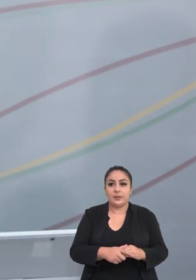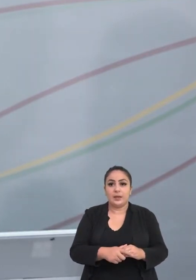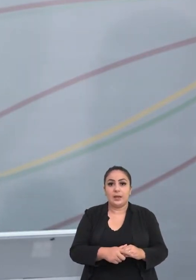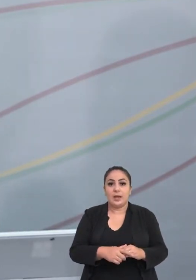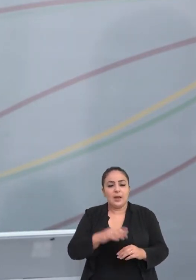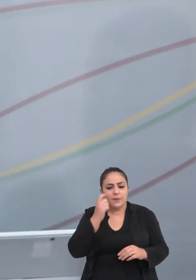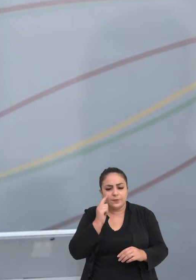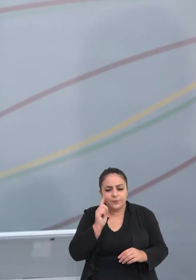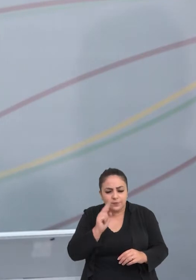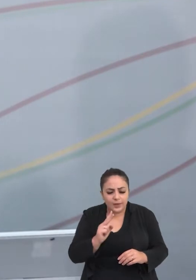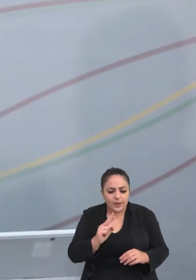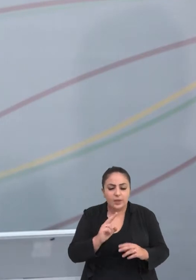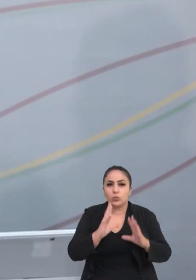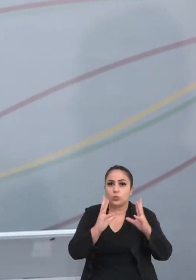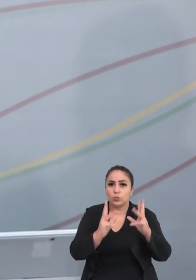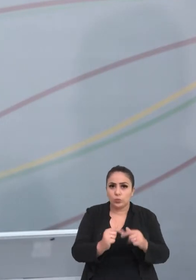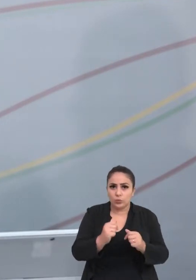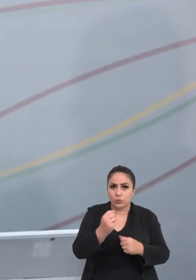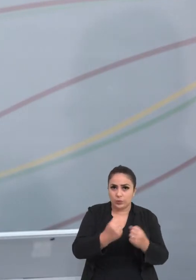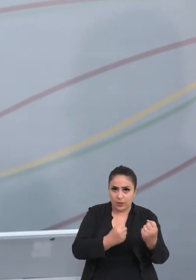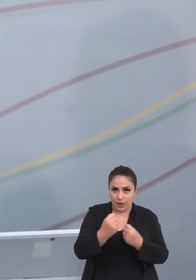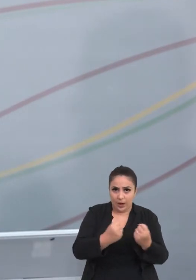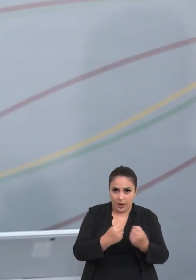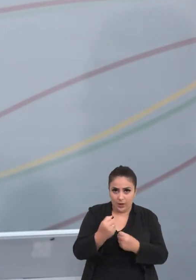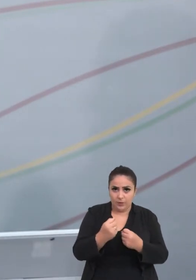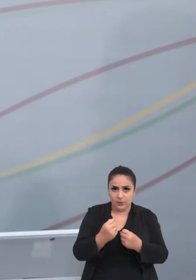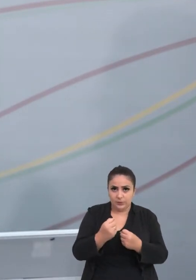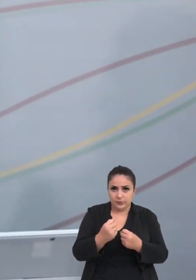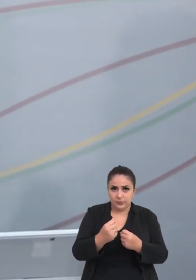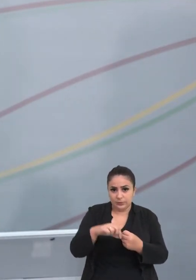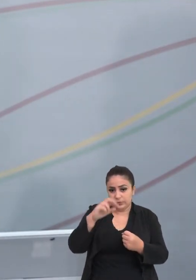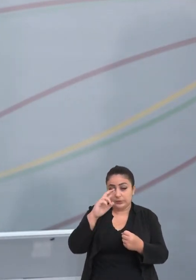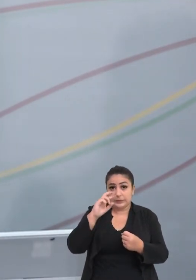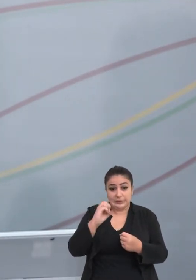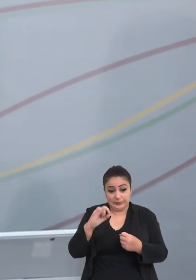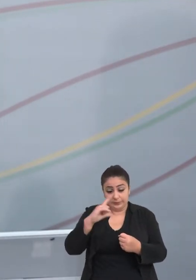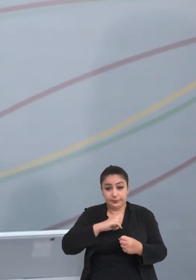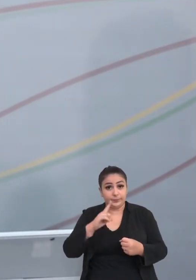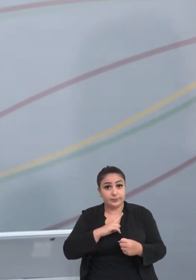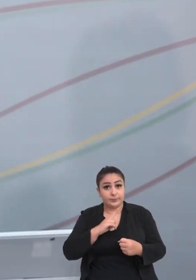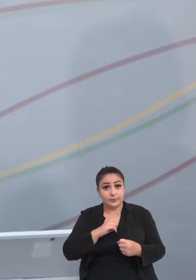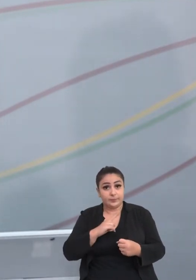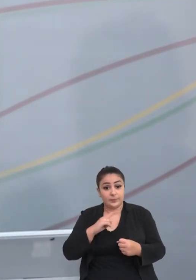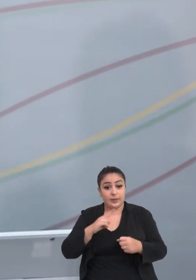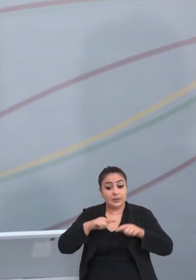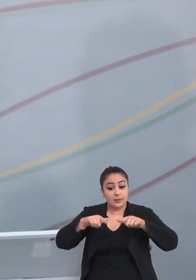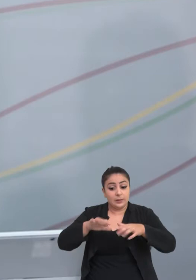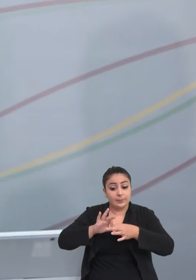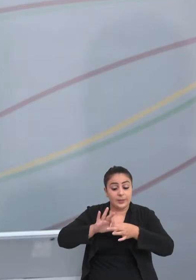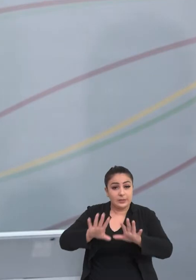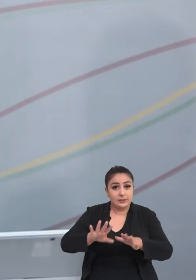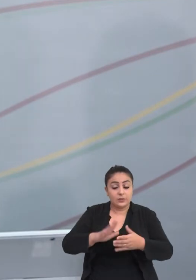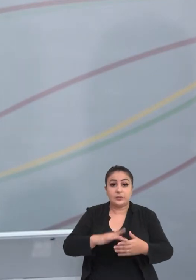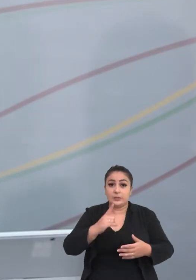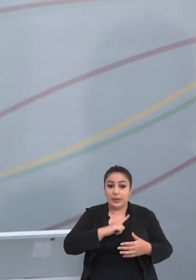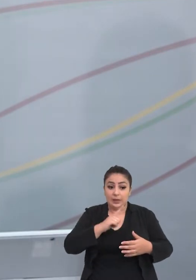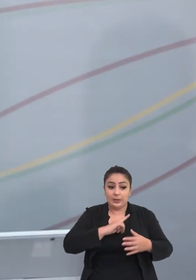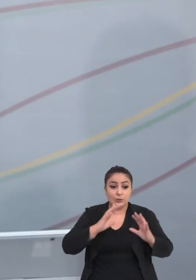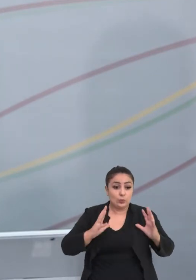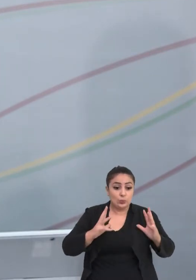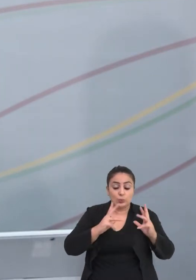a conferência de se um veículo é de propriedade, se tem a certidão, se tem